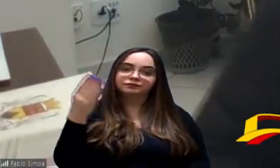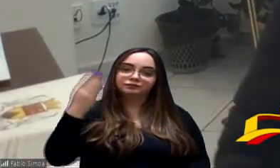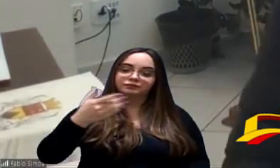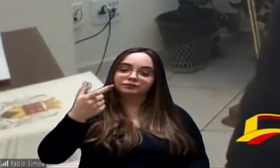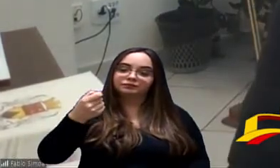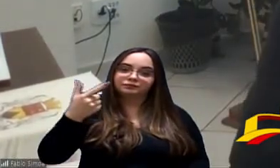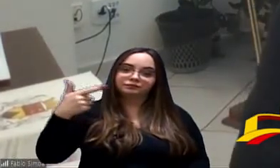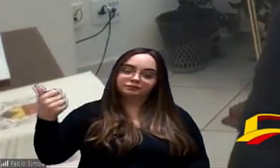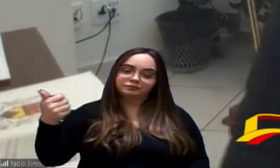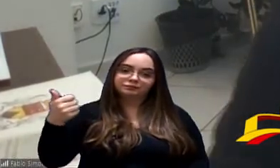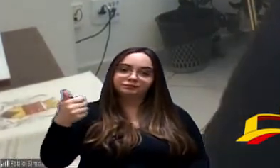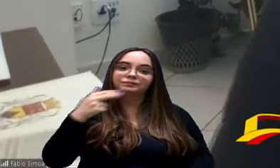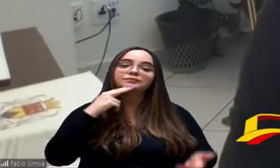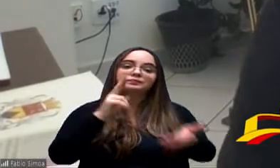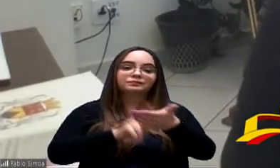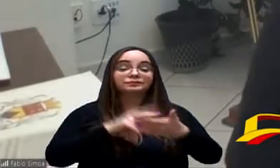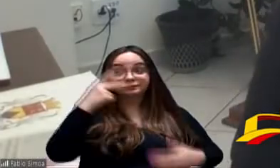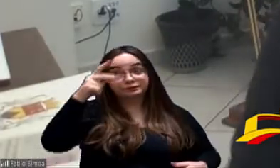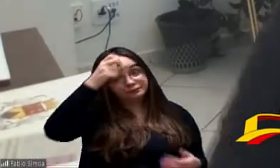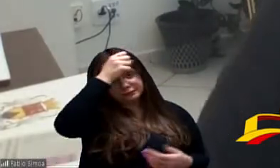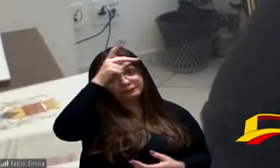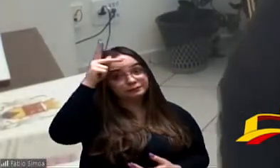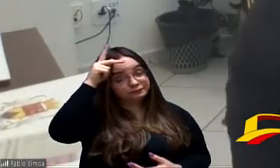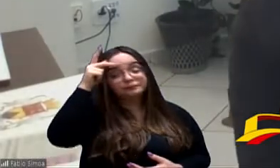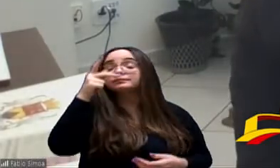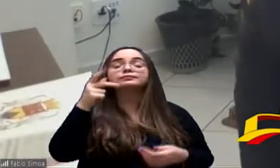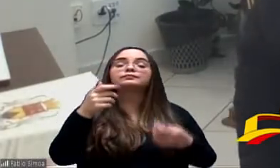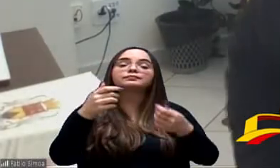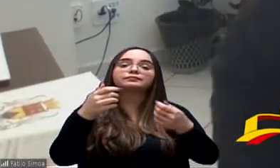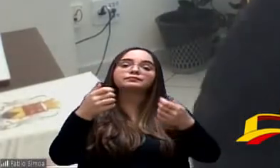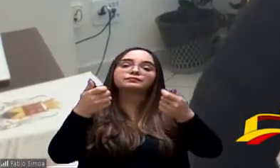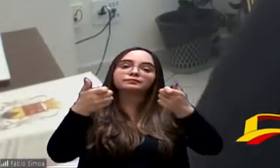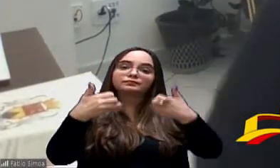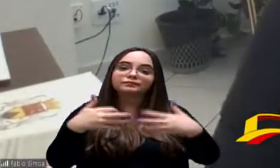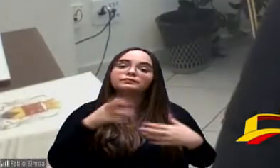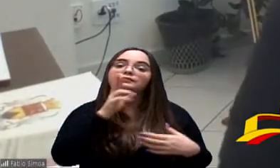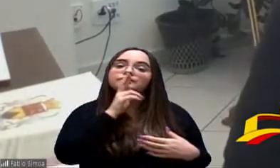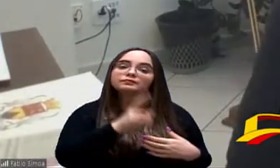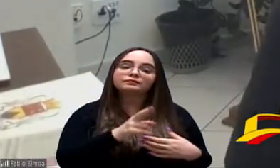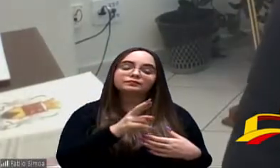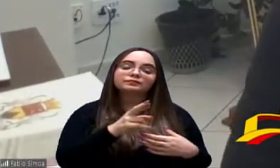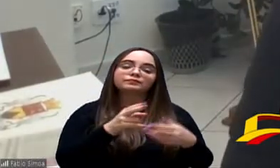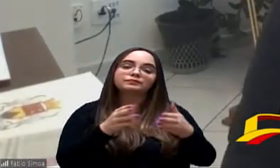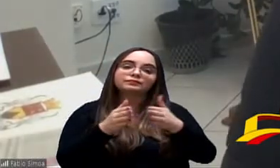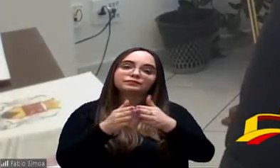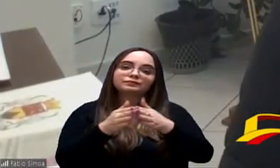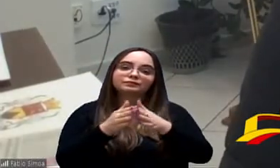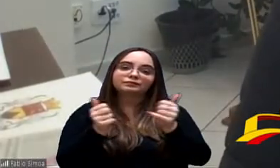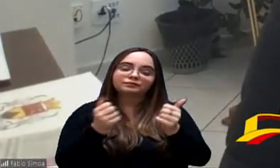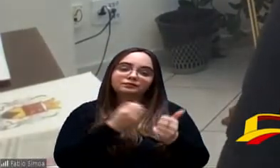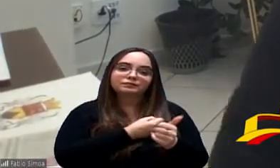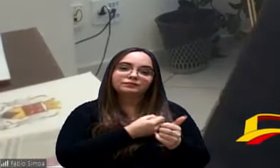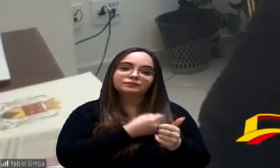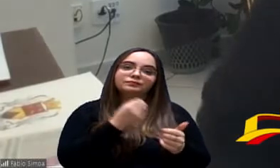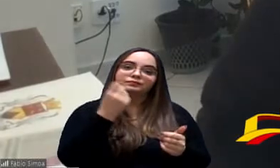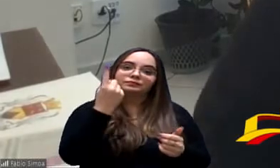344/2021, ofício da Prefeitura Municipal de Sorocaba, encaminhando respostas aos requerimentos 1126 ao